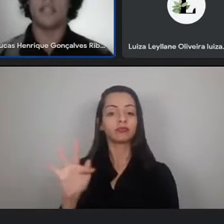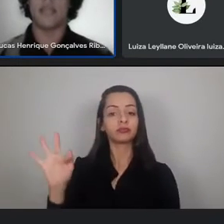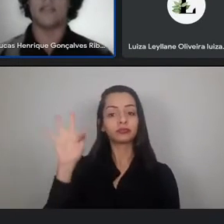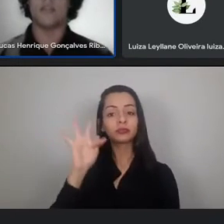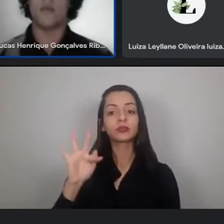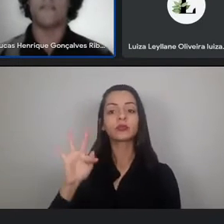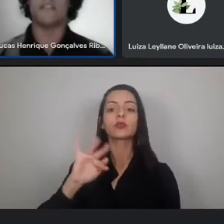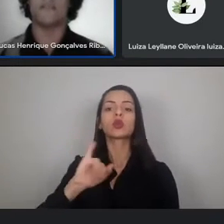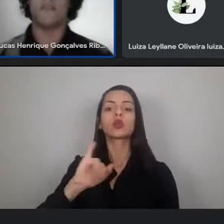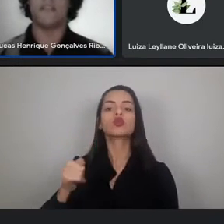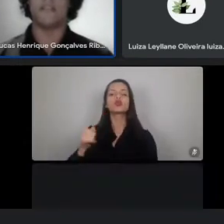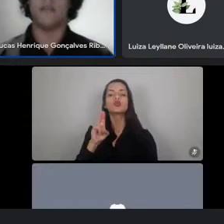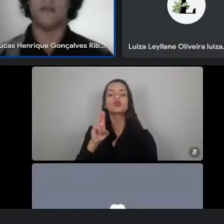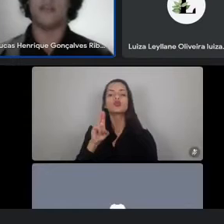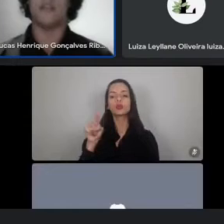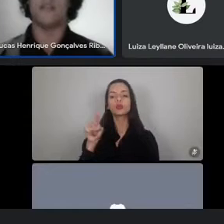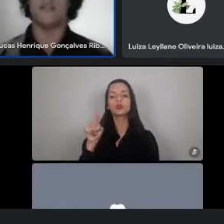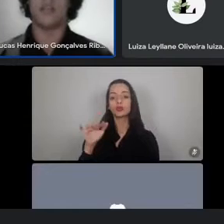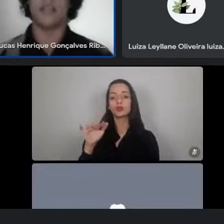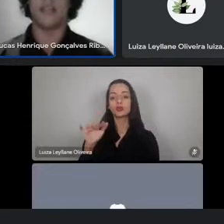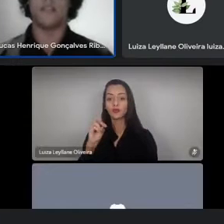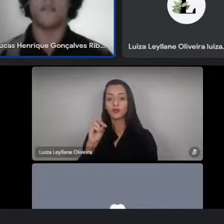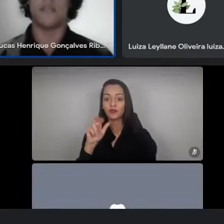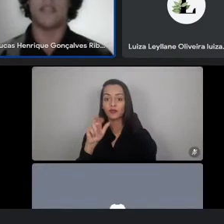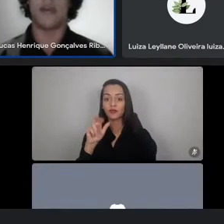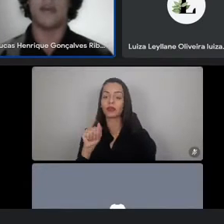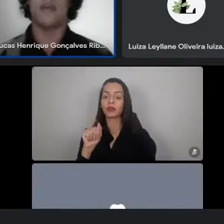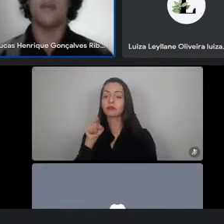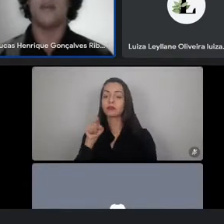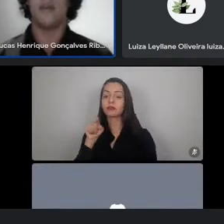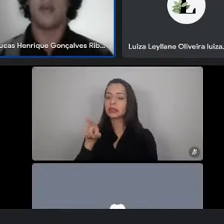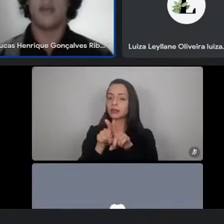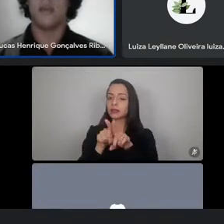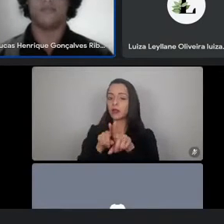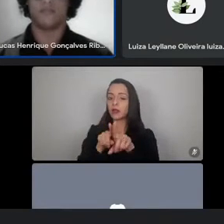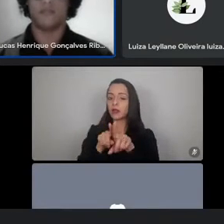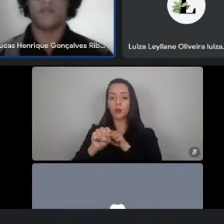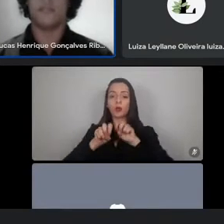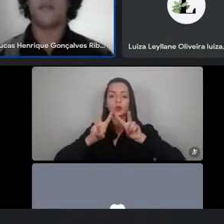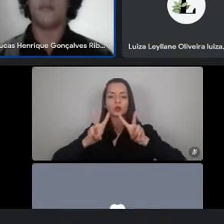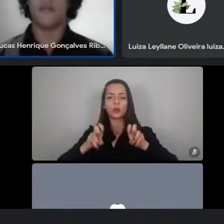Ciências Militares com ênfase em Gestão de Catástrofes